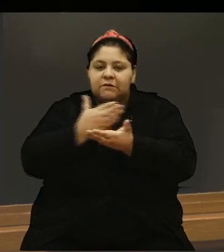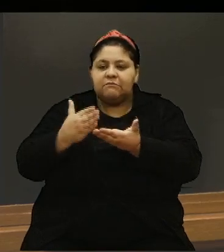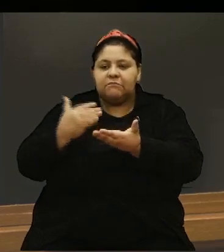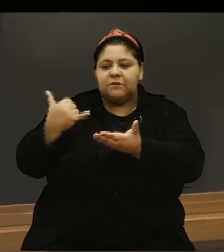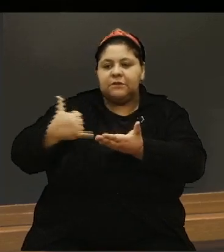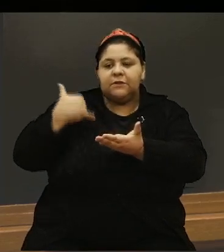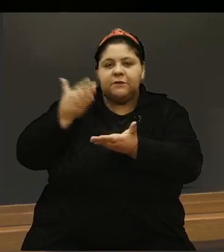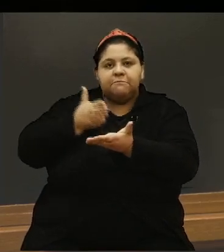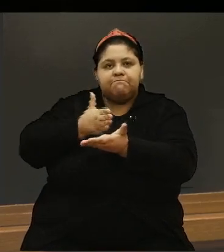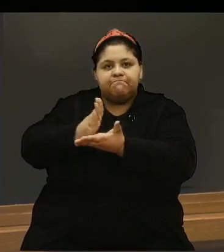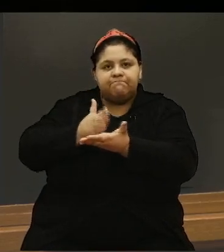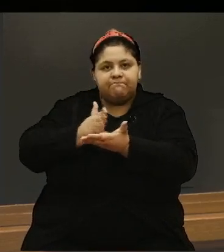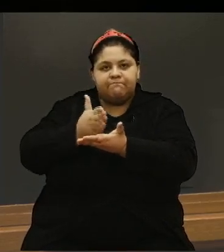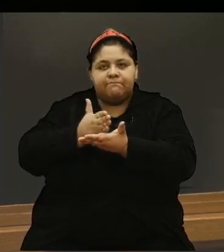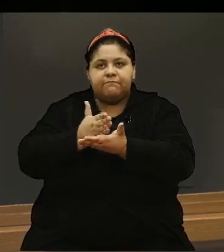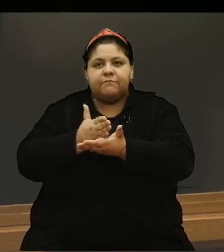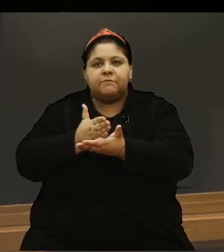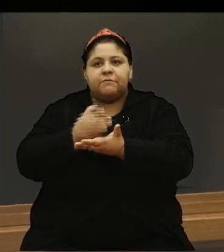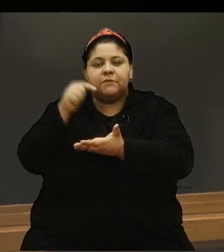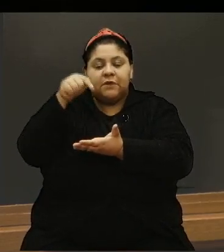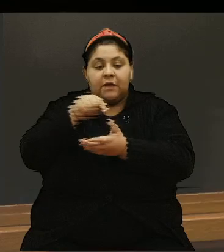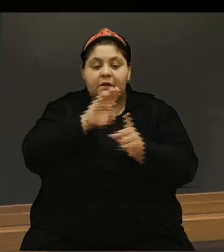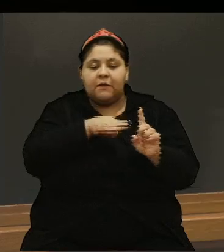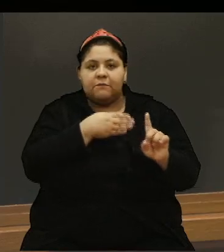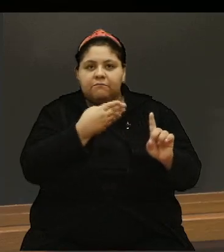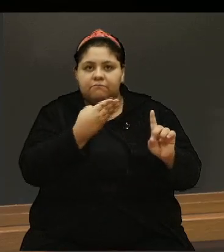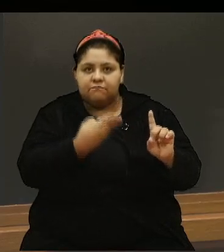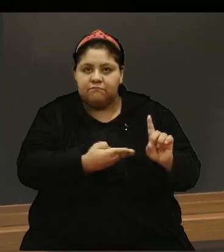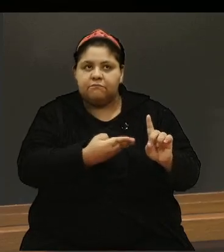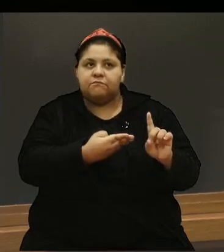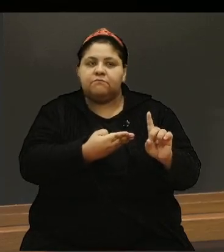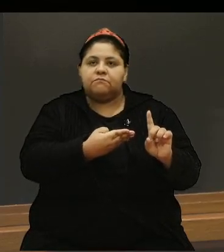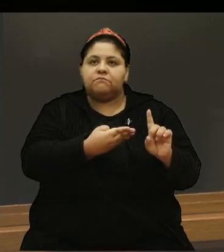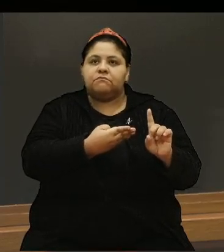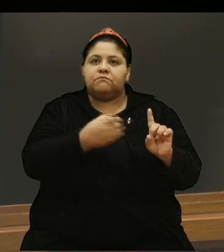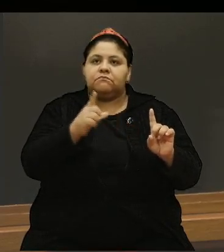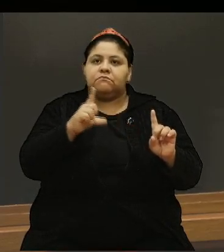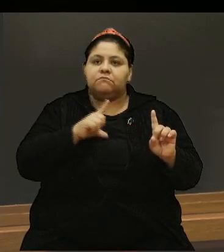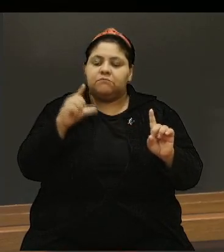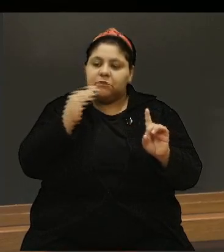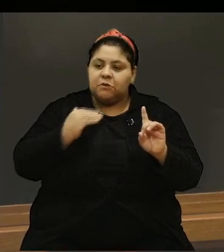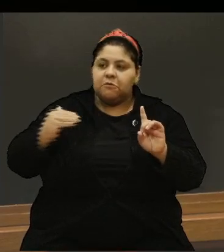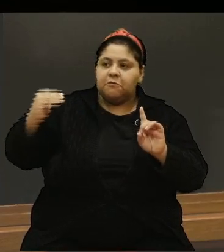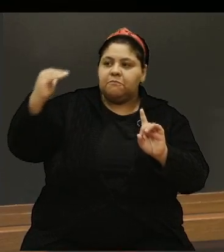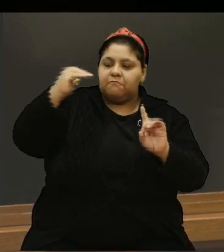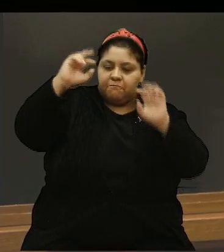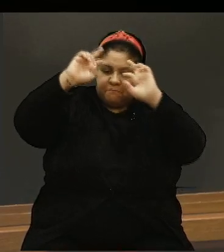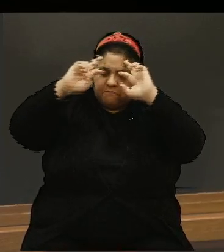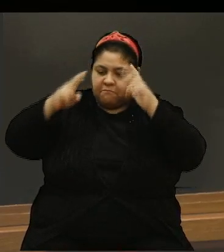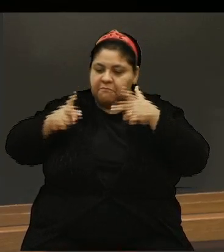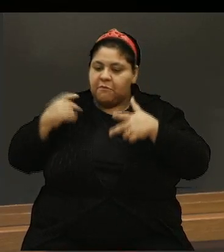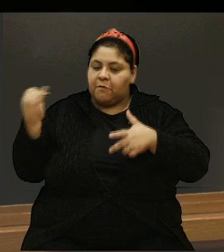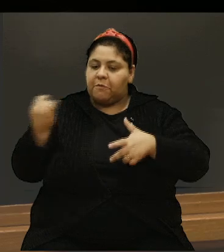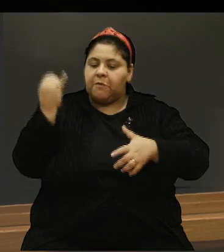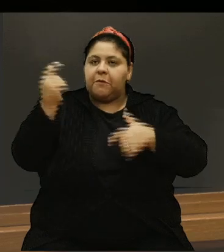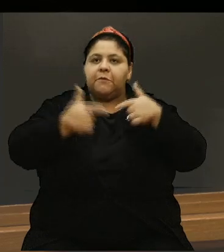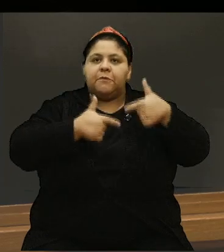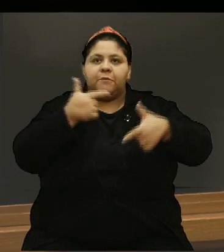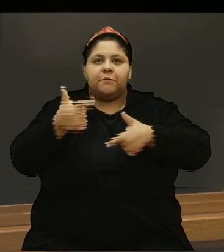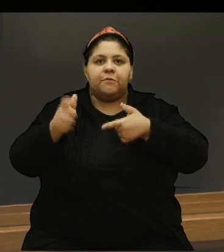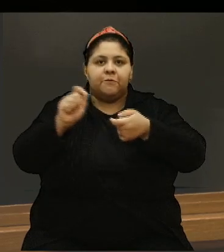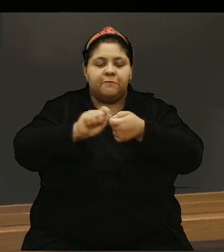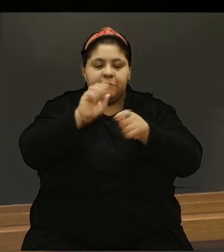Média. Posto isso, essa homenagem se reveste do mais alto reconhecimento aos notáveis serviços prestados